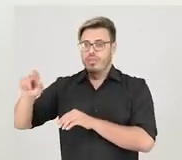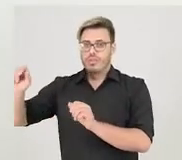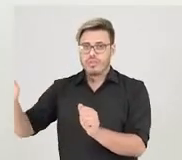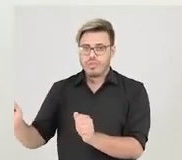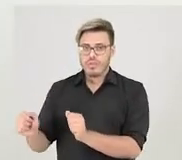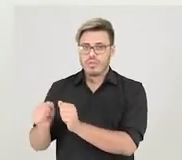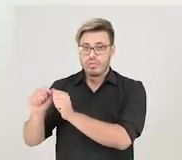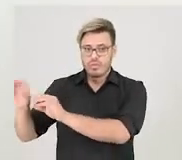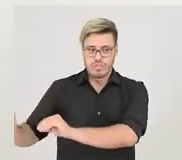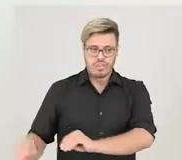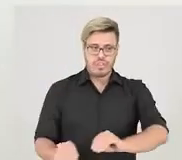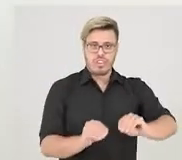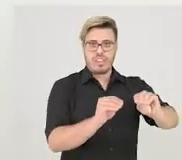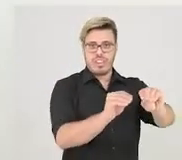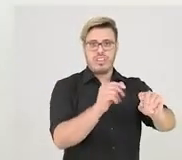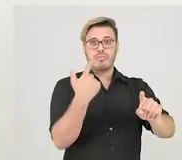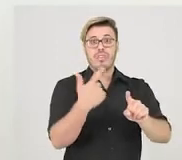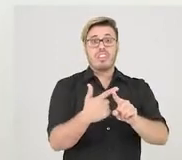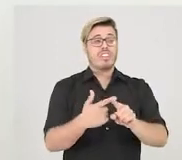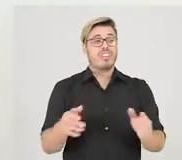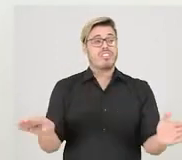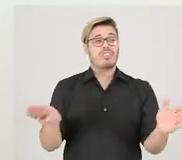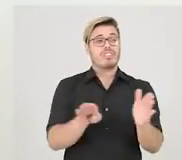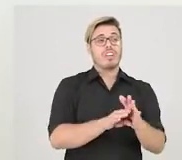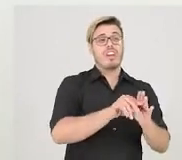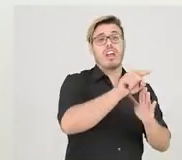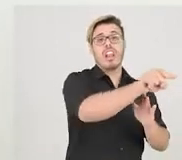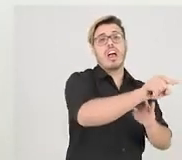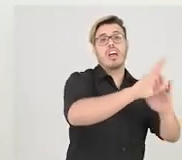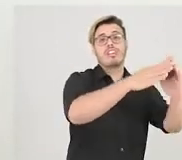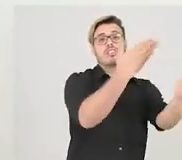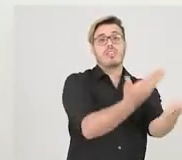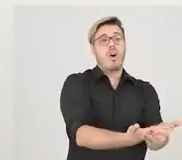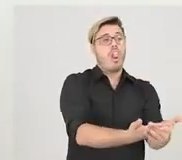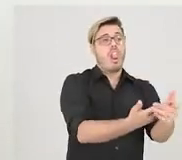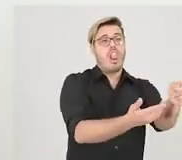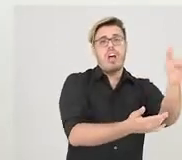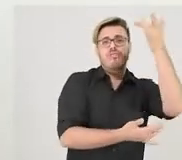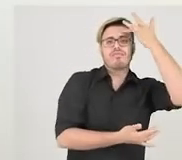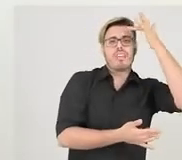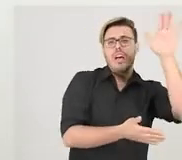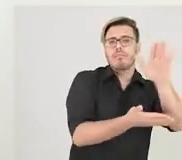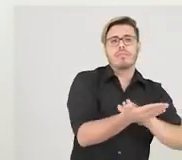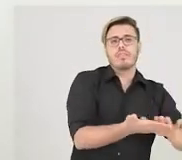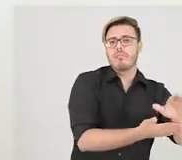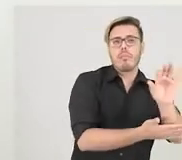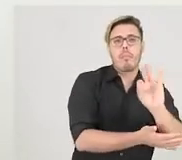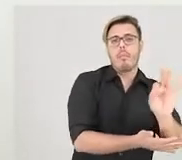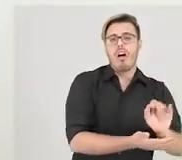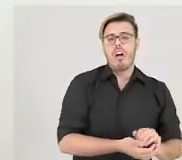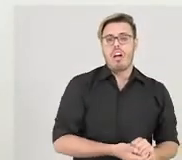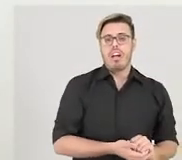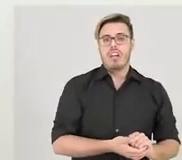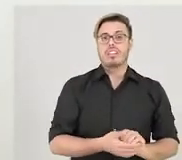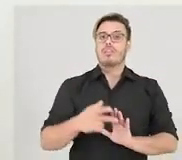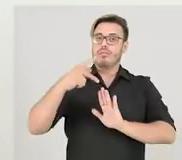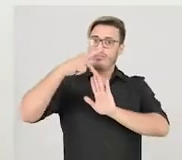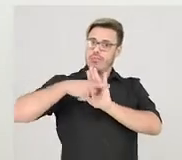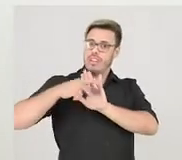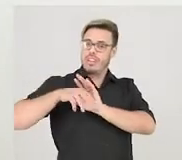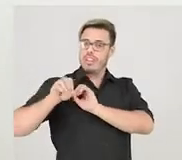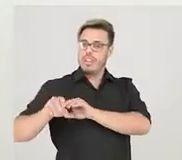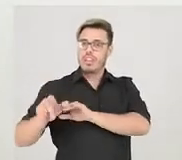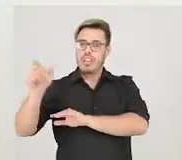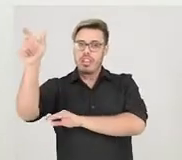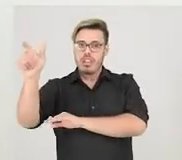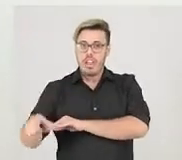plano educacional individualizado é para ajudar a progressão da vida escolar desse menino, é para ajudar a conhecê-lo melhor, é